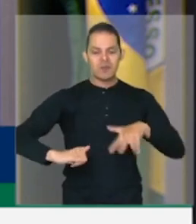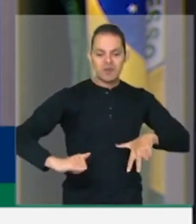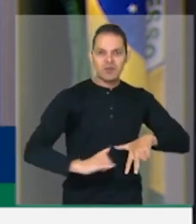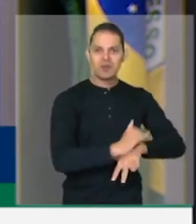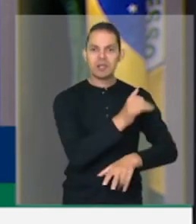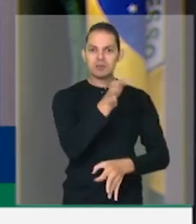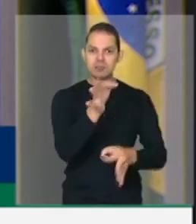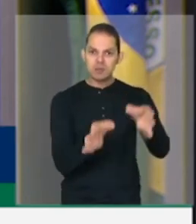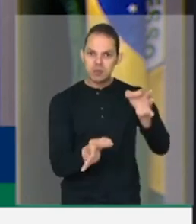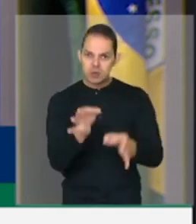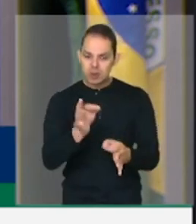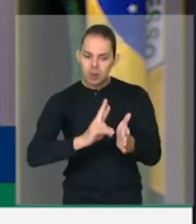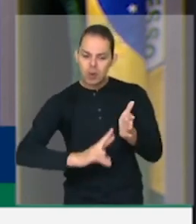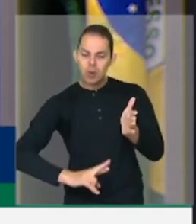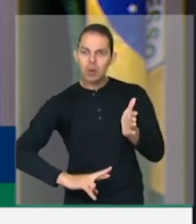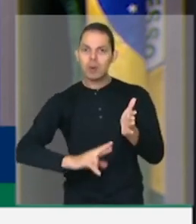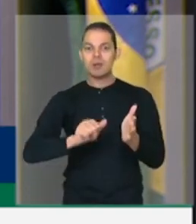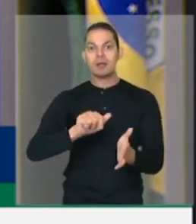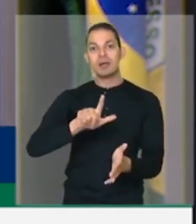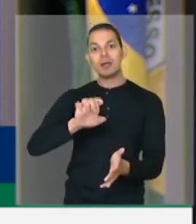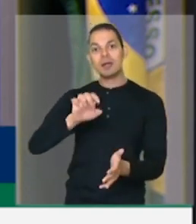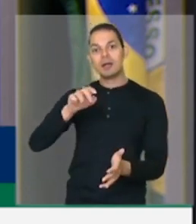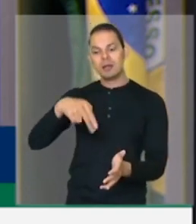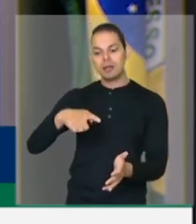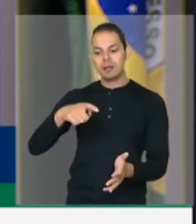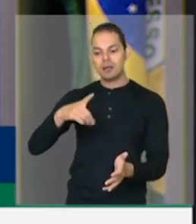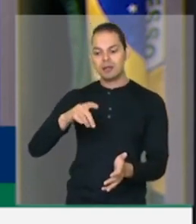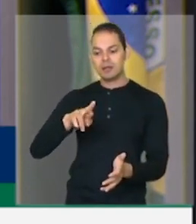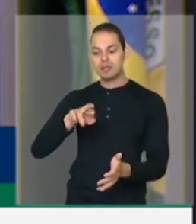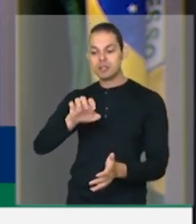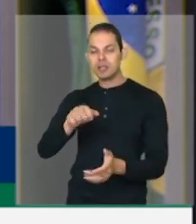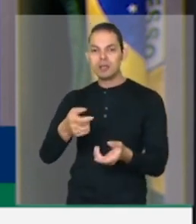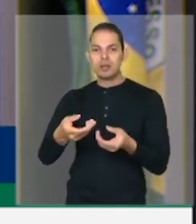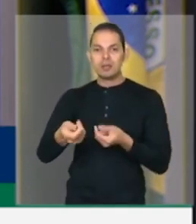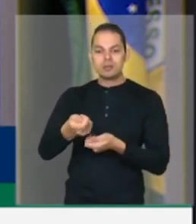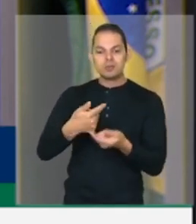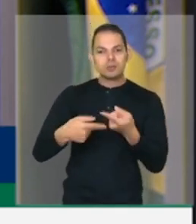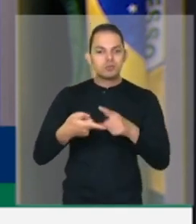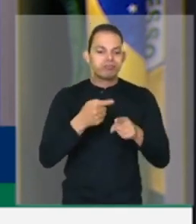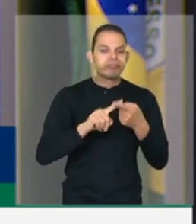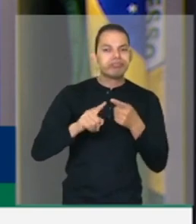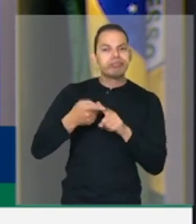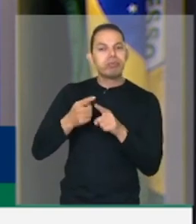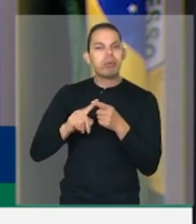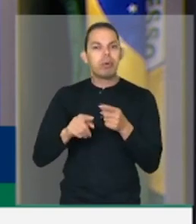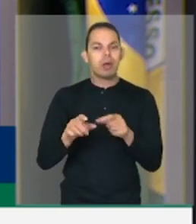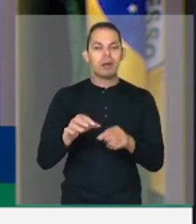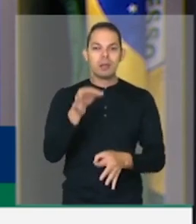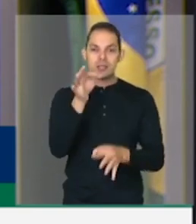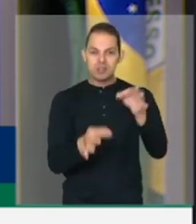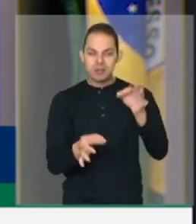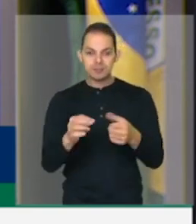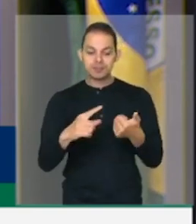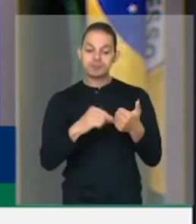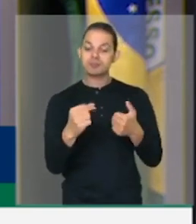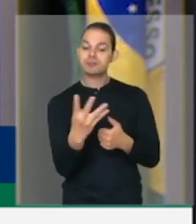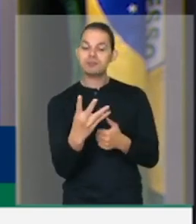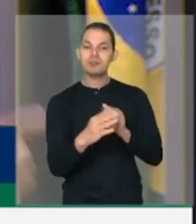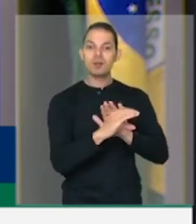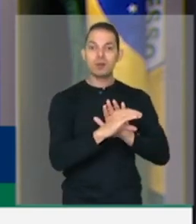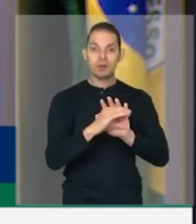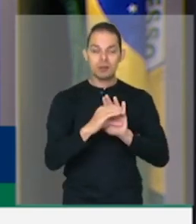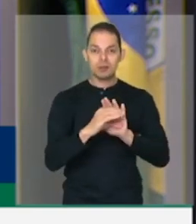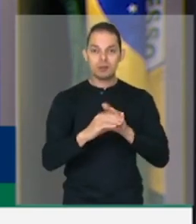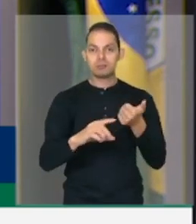que é o jogador que o relator a lição de Moraes foi uma lá barismo jurídico pegando inciso quarto do